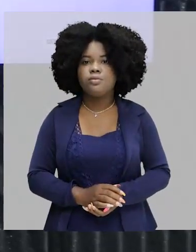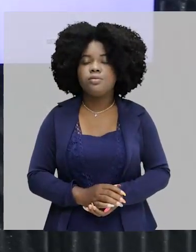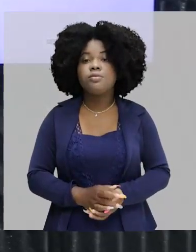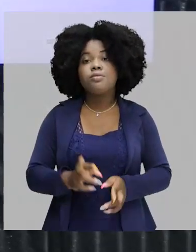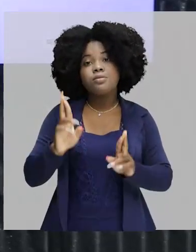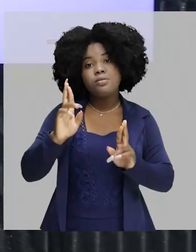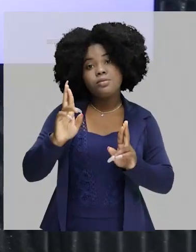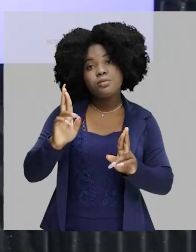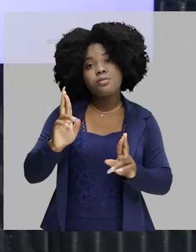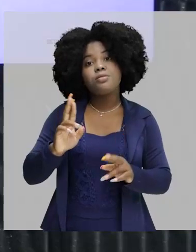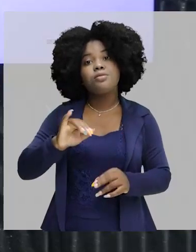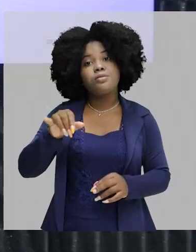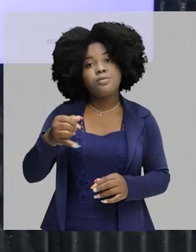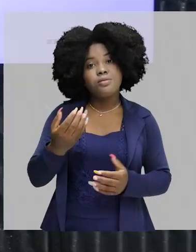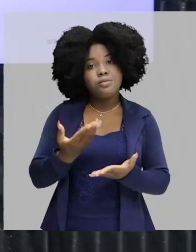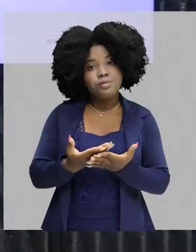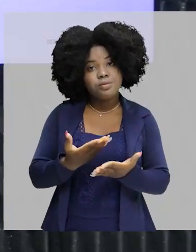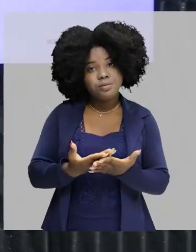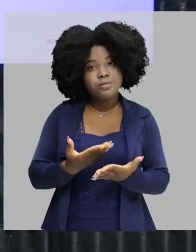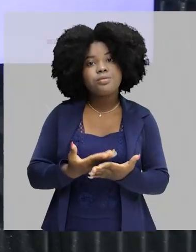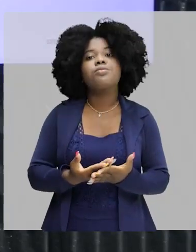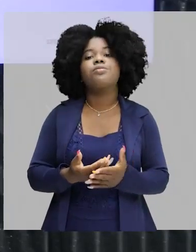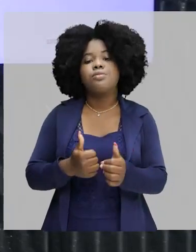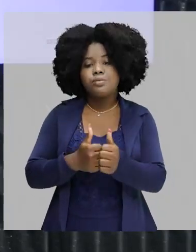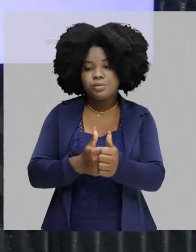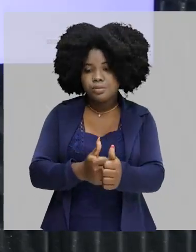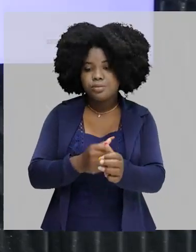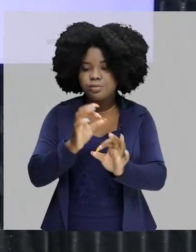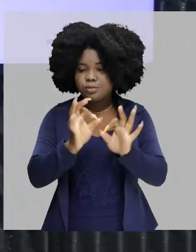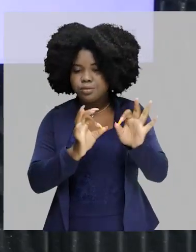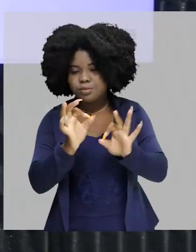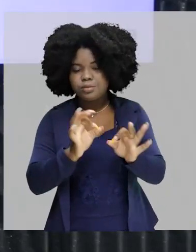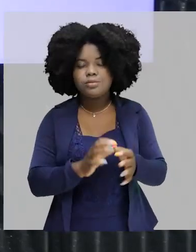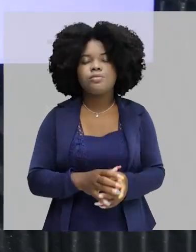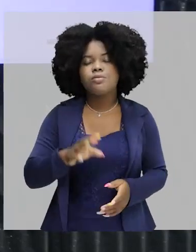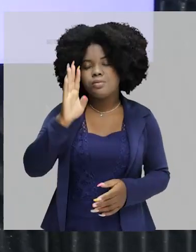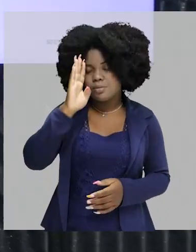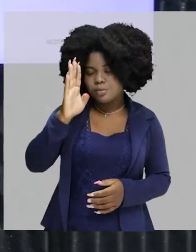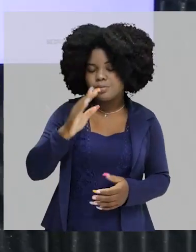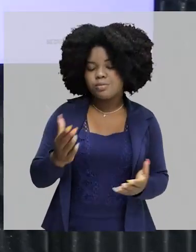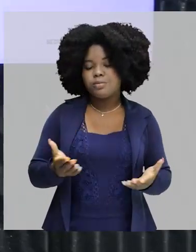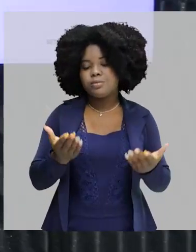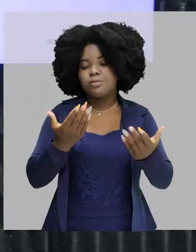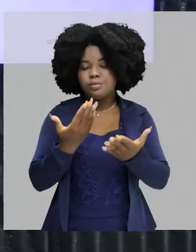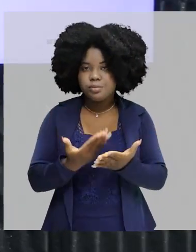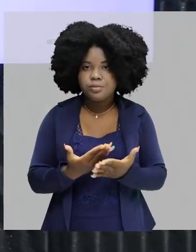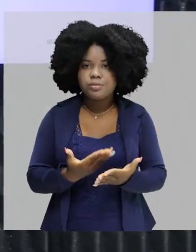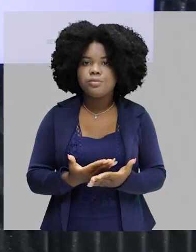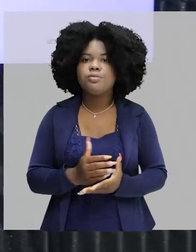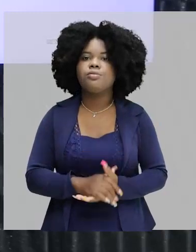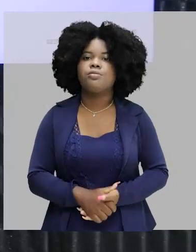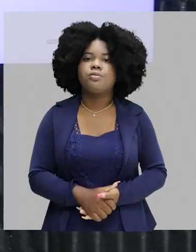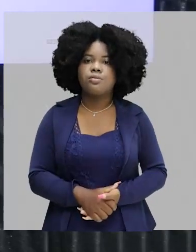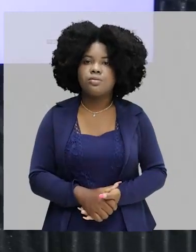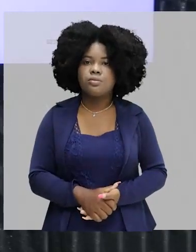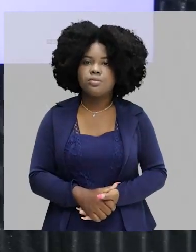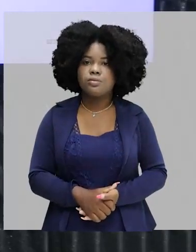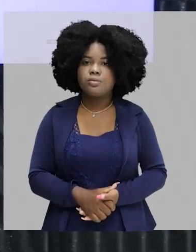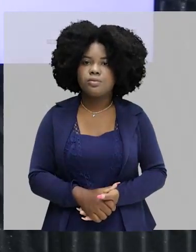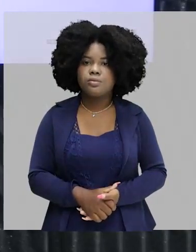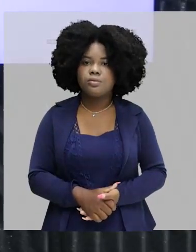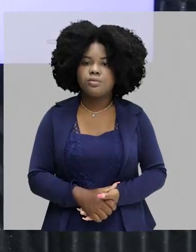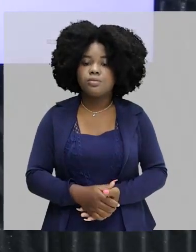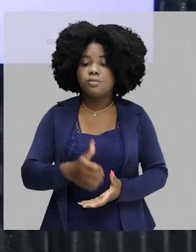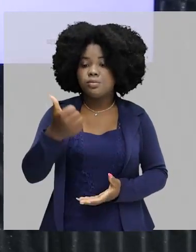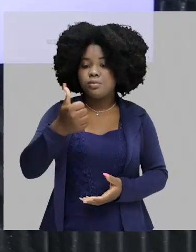Bom, turminha, espero que você esteja aproveitando as nossas aulas, acompanhando direitinho e principalmente se dedicando aos estudos. Bom,